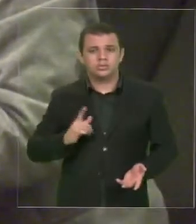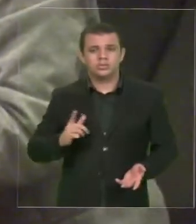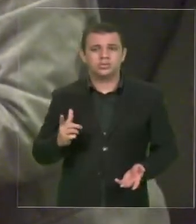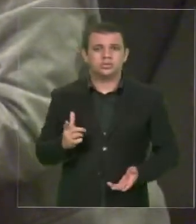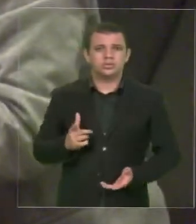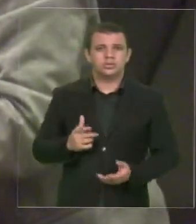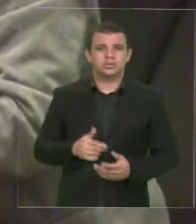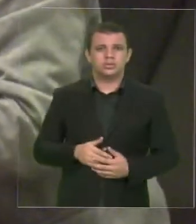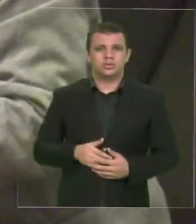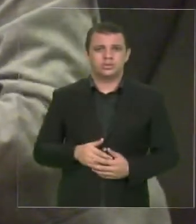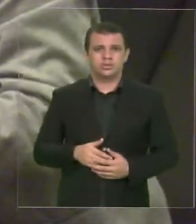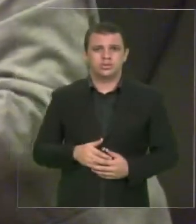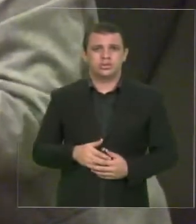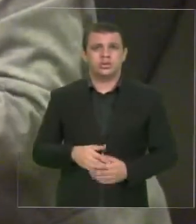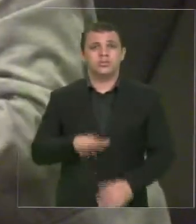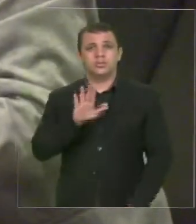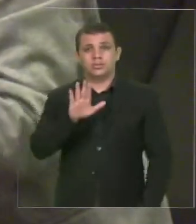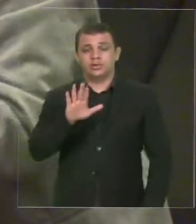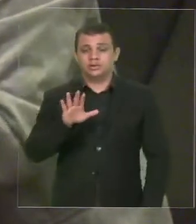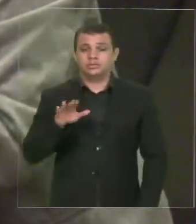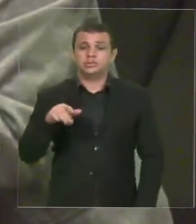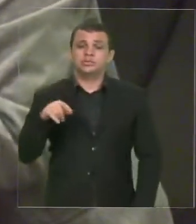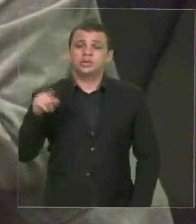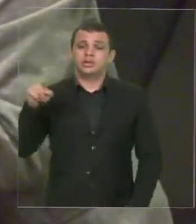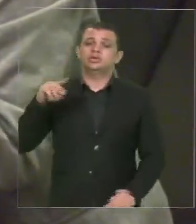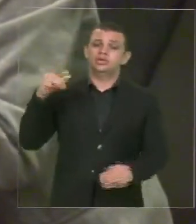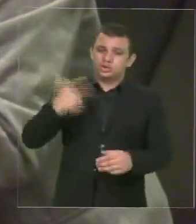cá, e não explicita nada disso.